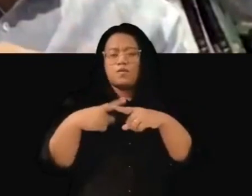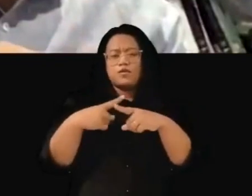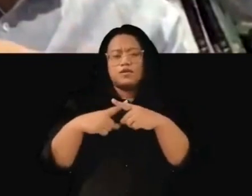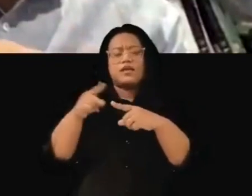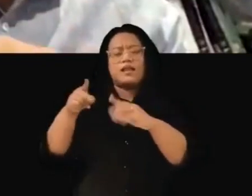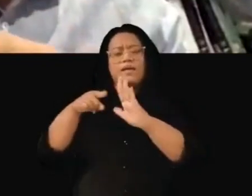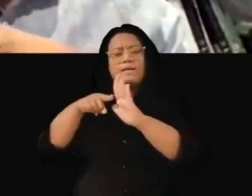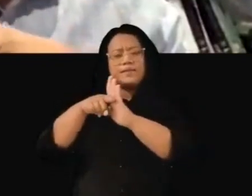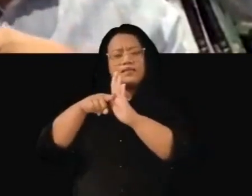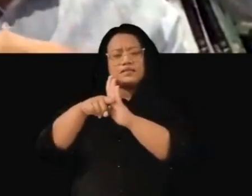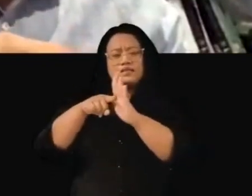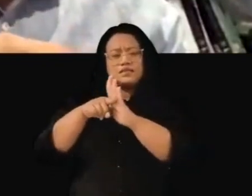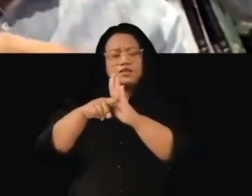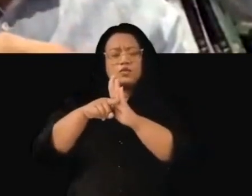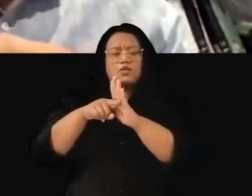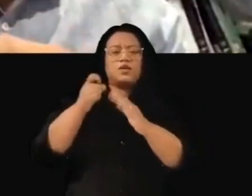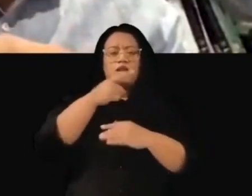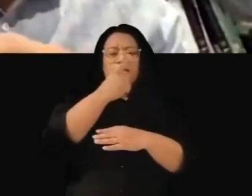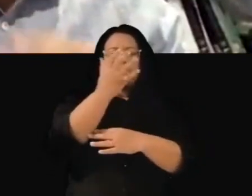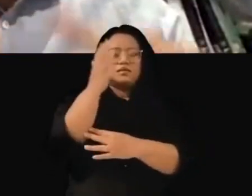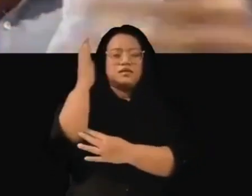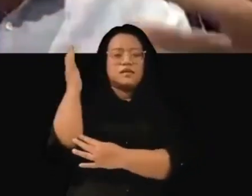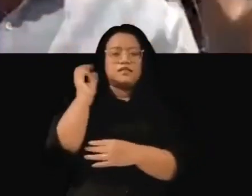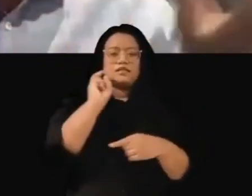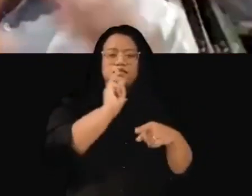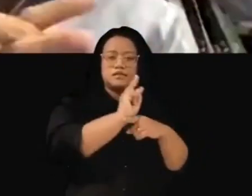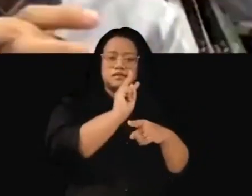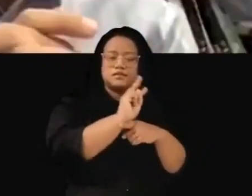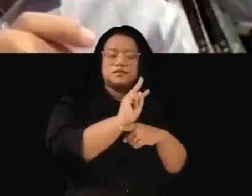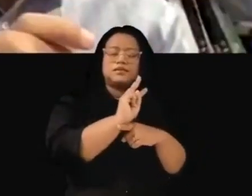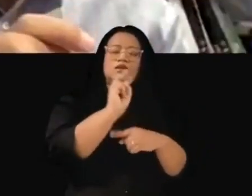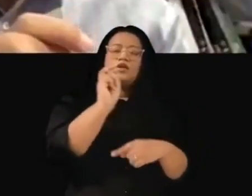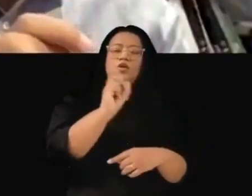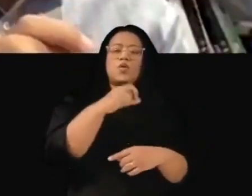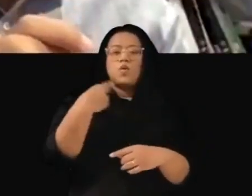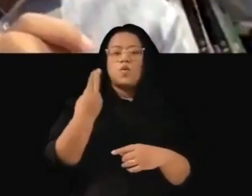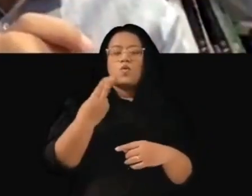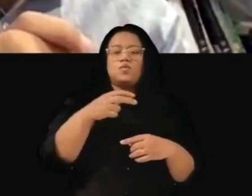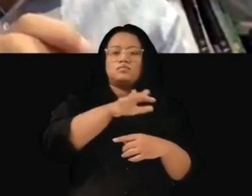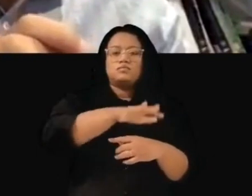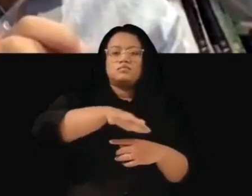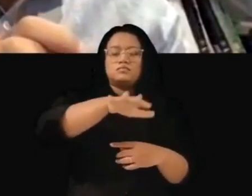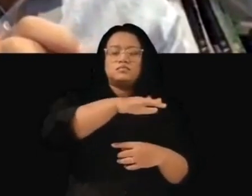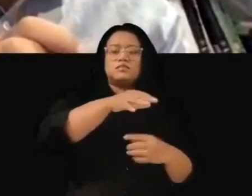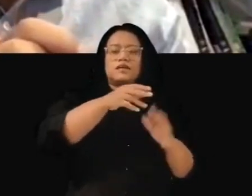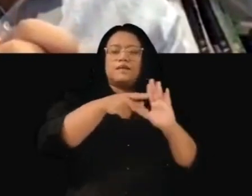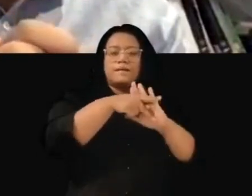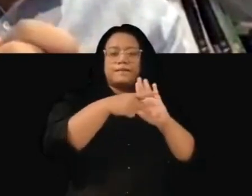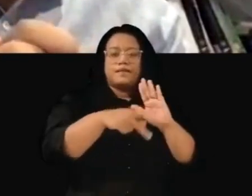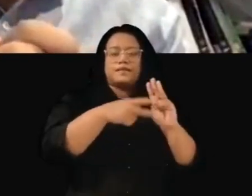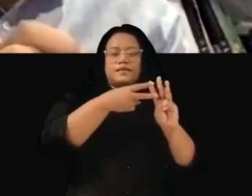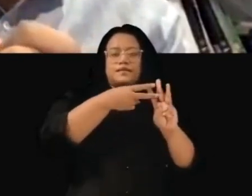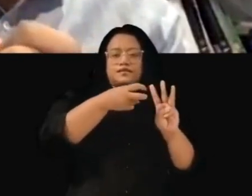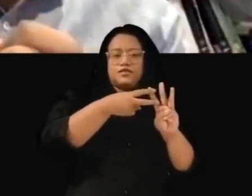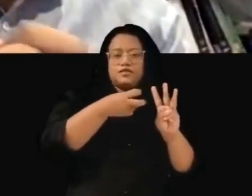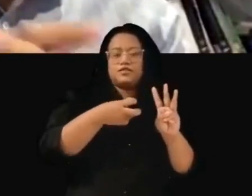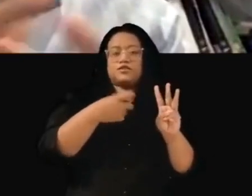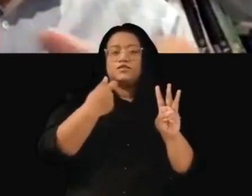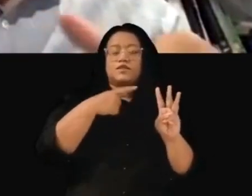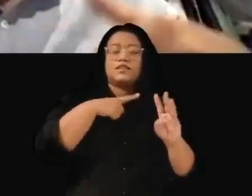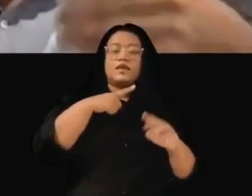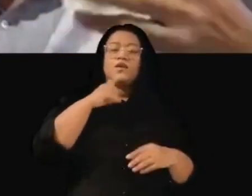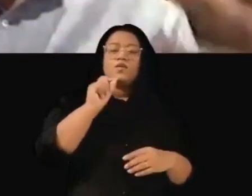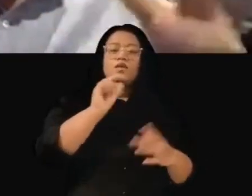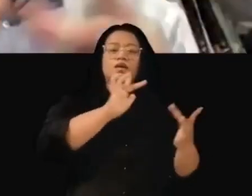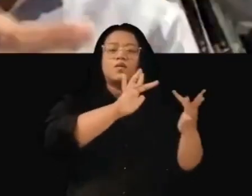de conservação, numa unidade de conservação, ou mesmo numa terra indígena, por exemplo, vai ter contato, né,